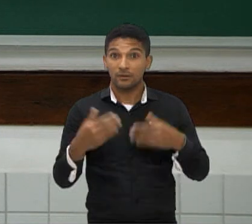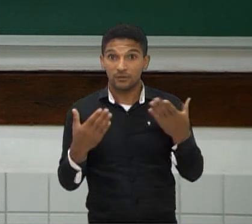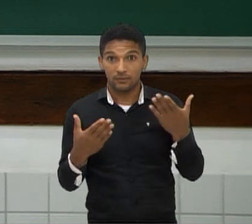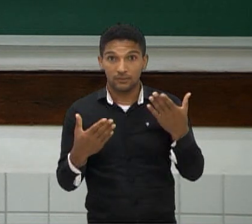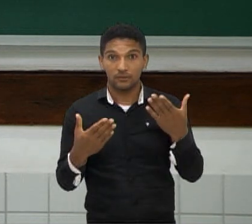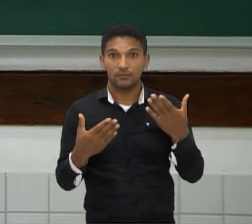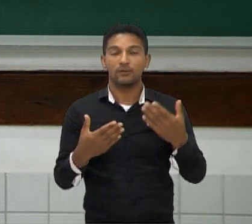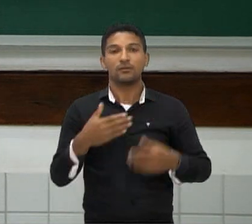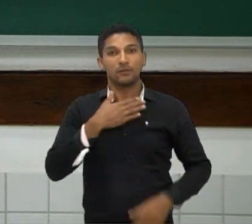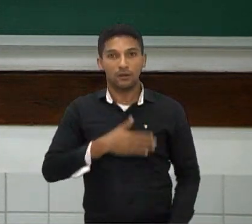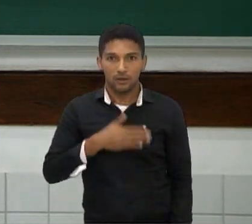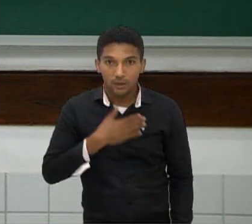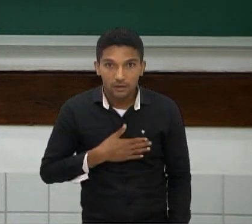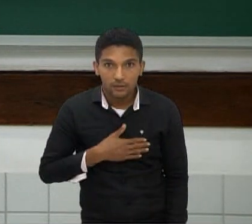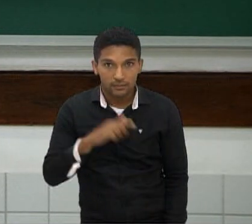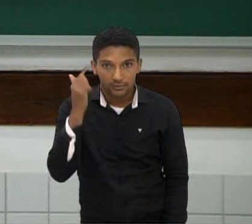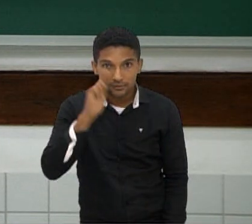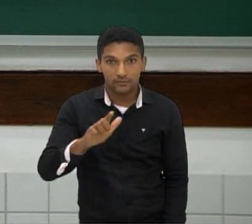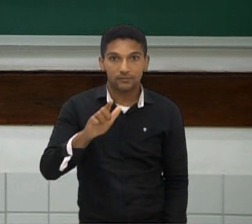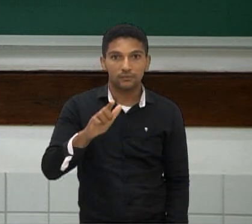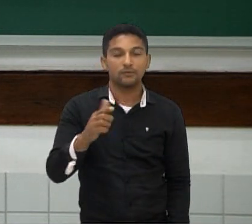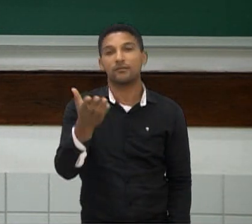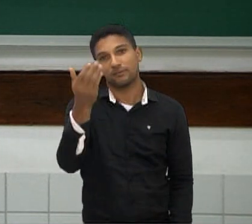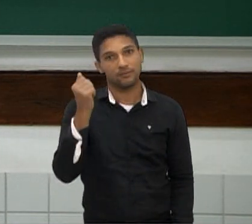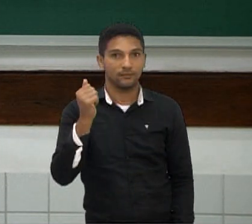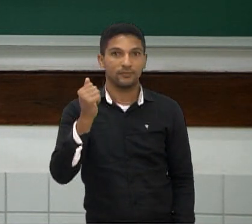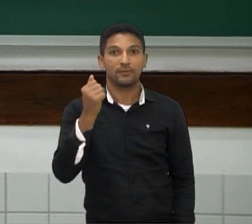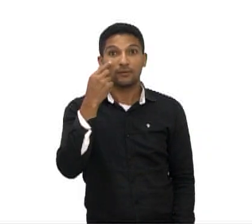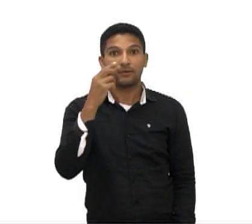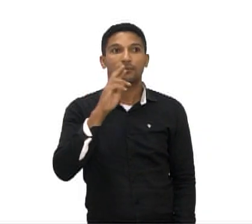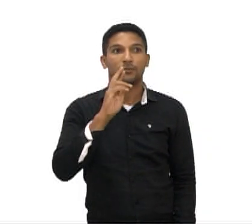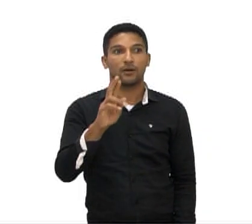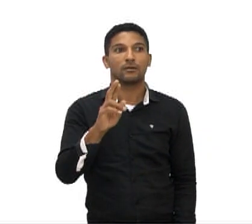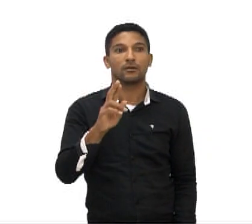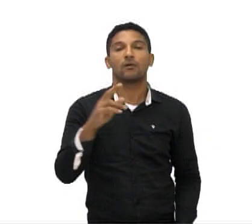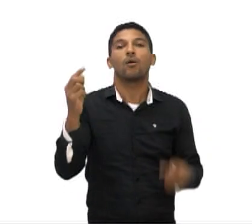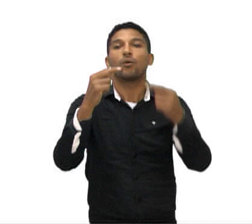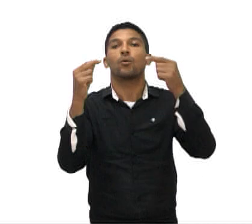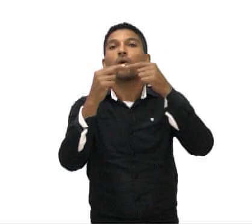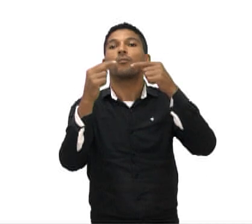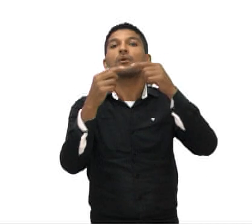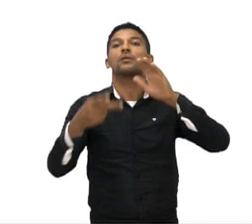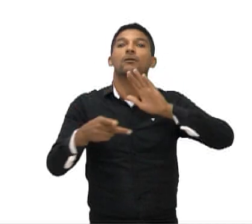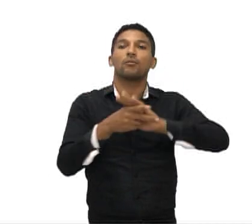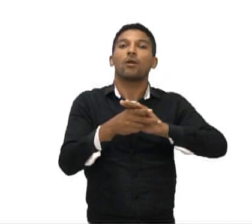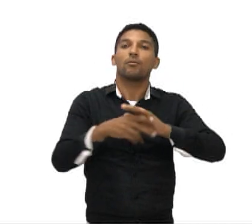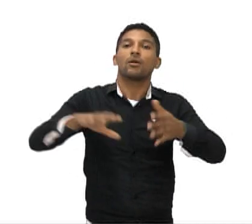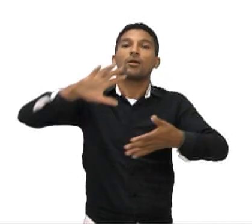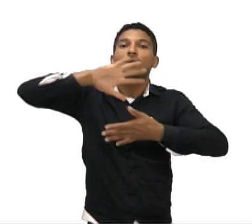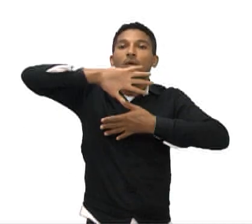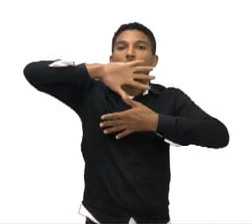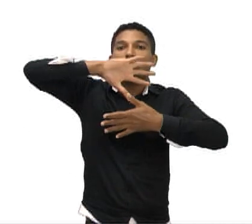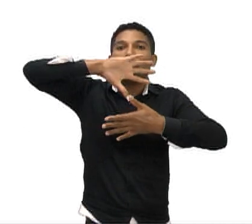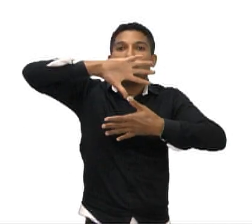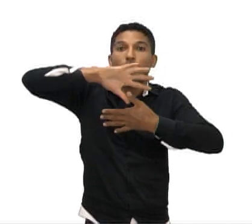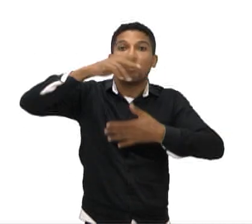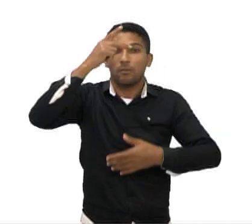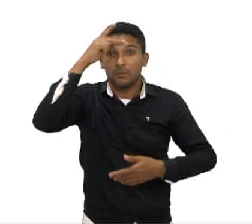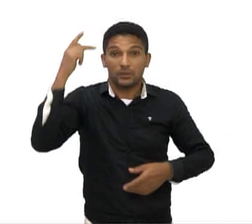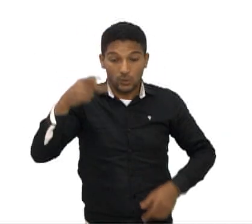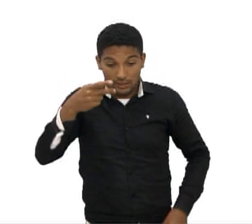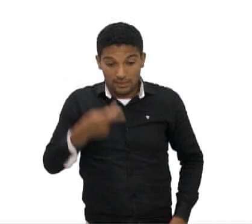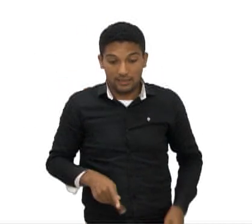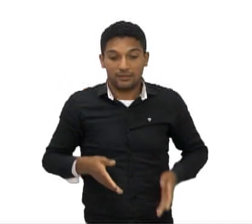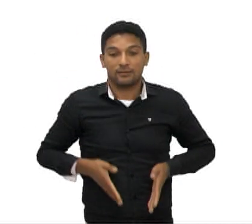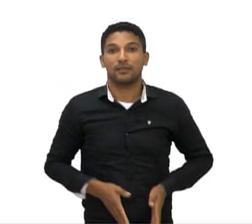E aí, tranquilos? Vamos! E aí, qual adjetivo, que adjetivo patrio usamos para quien nace en el continente